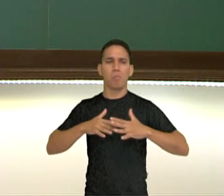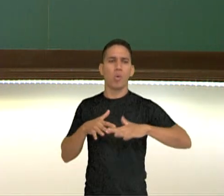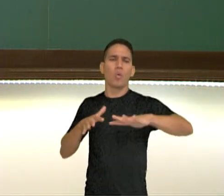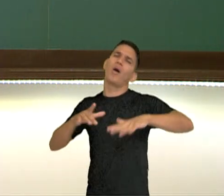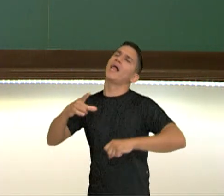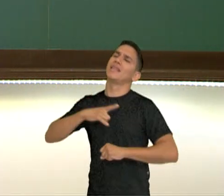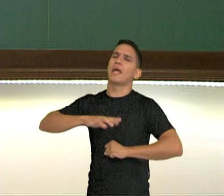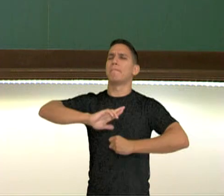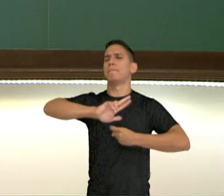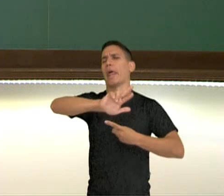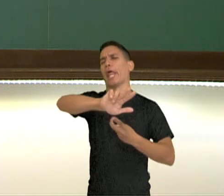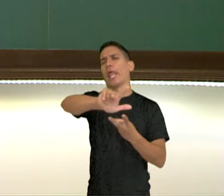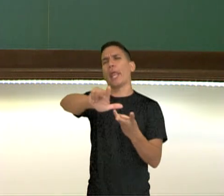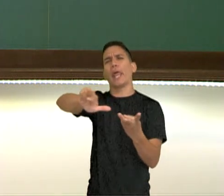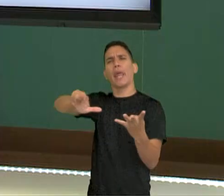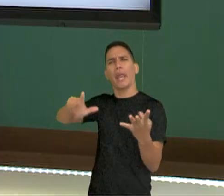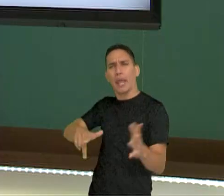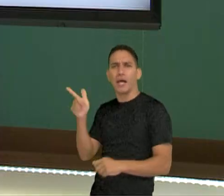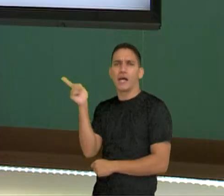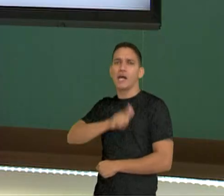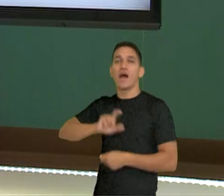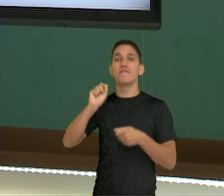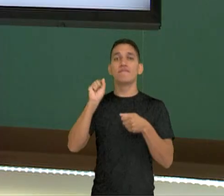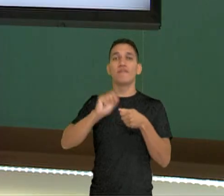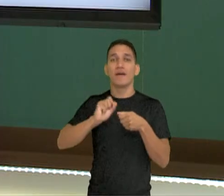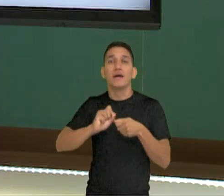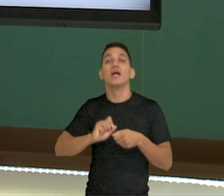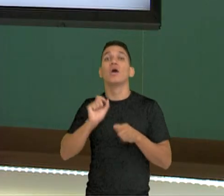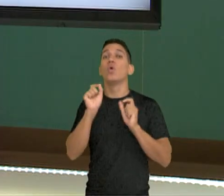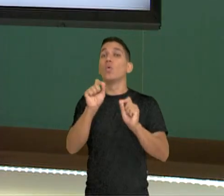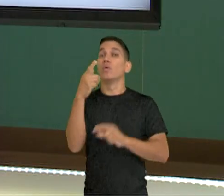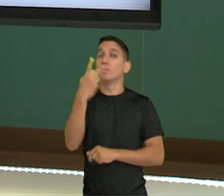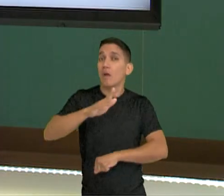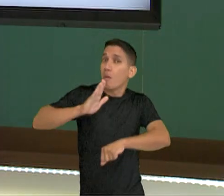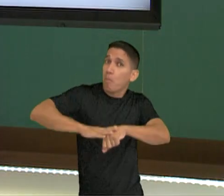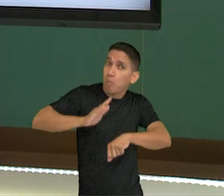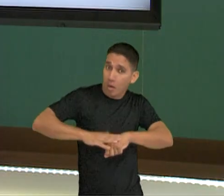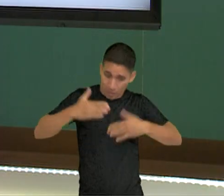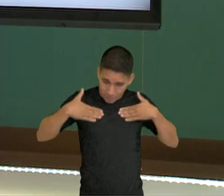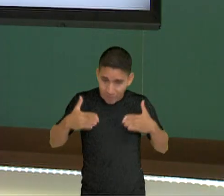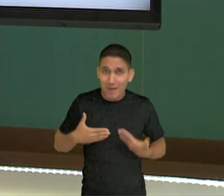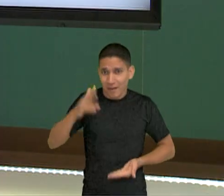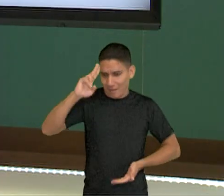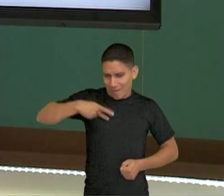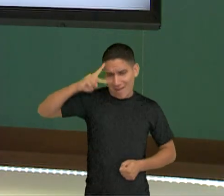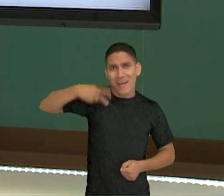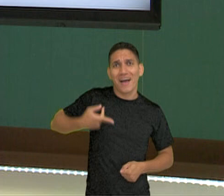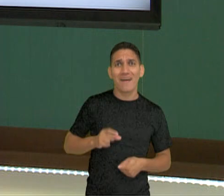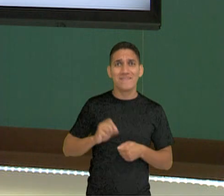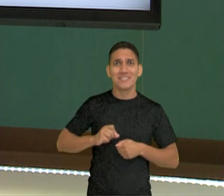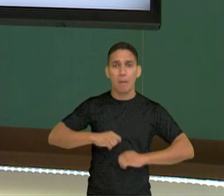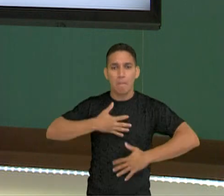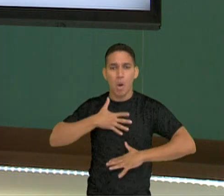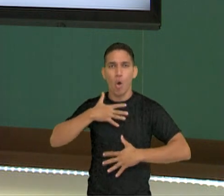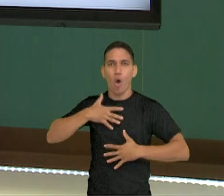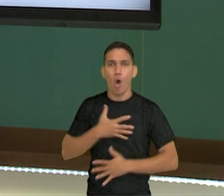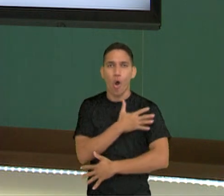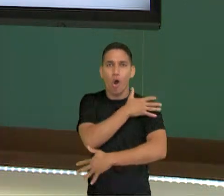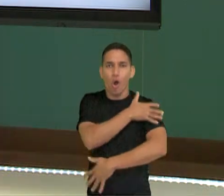um universo de possibilidades de você ser o seu próprio produtor musical